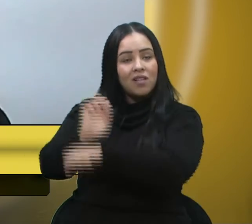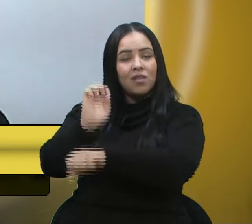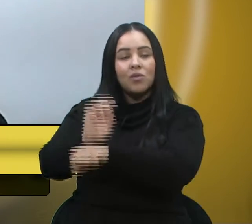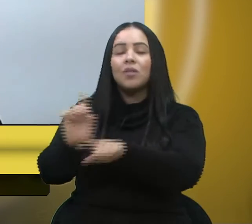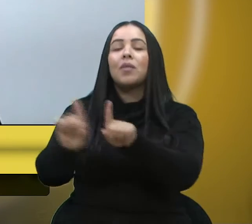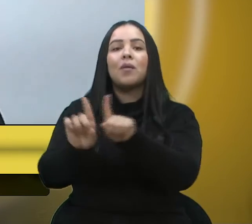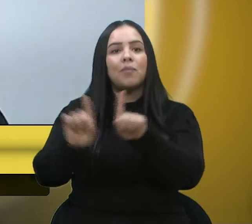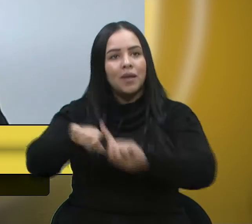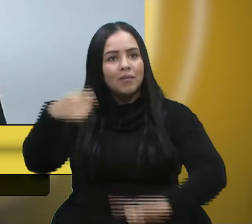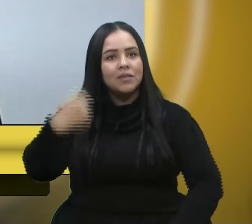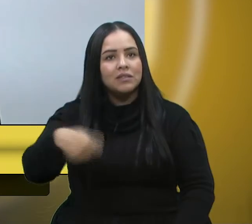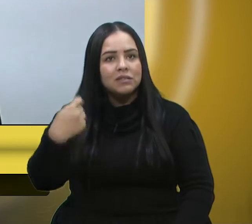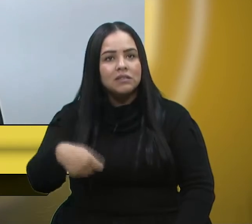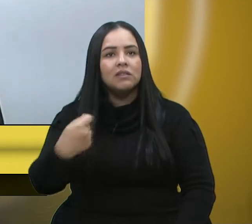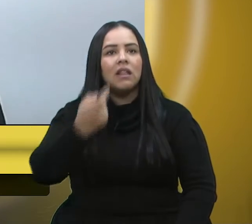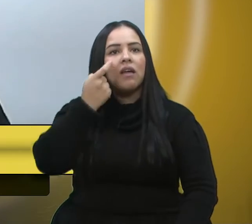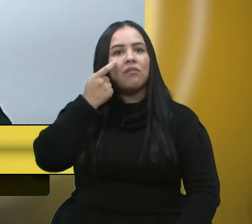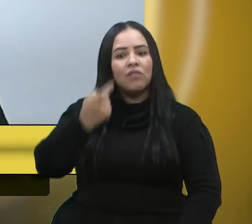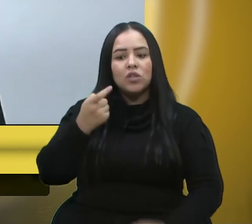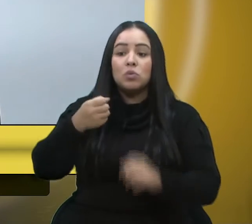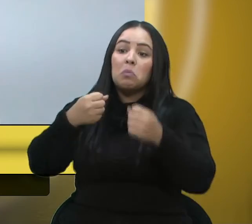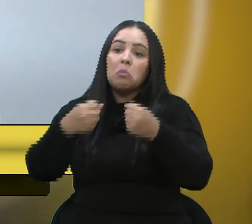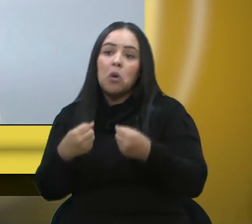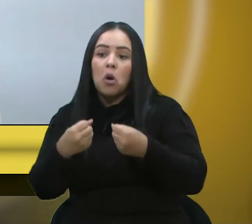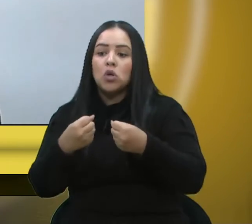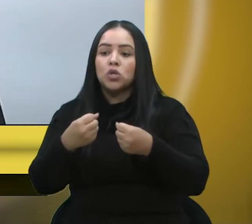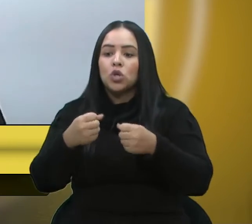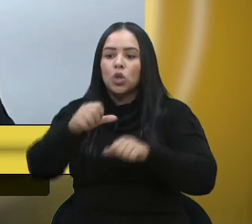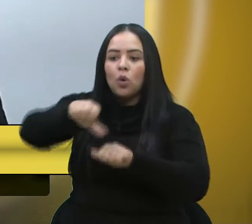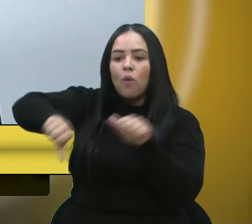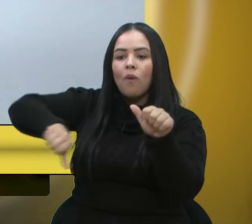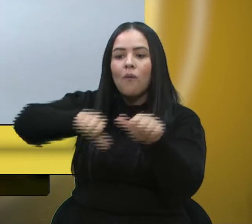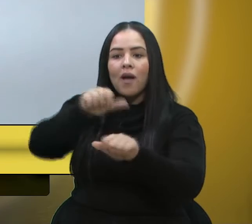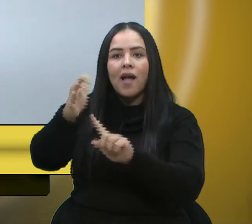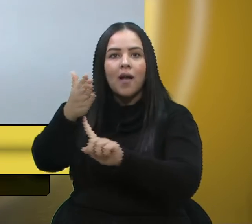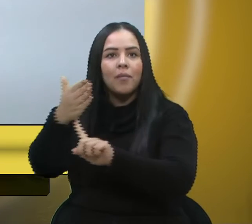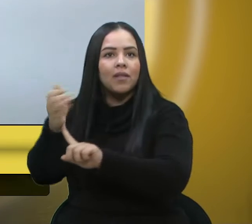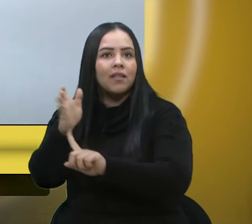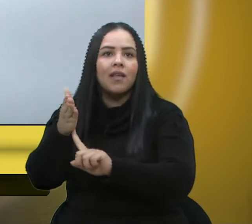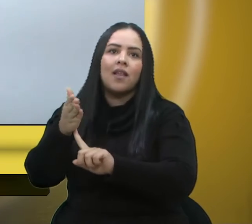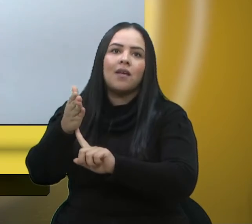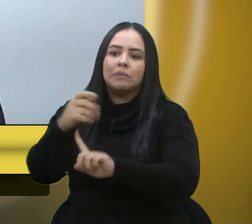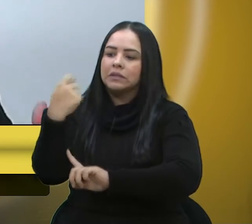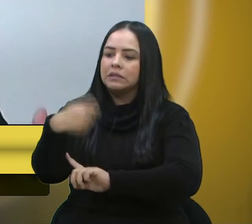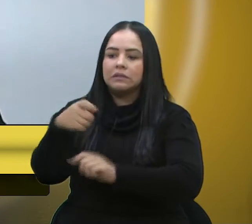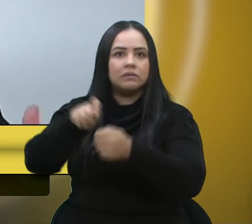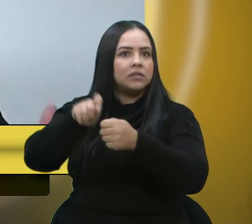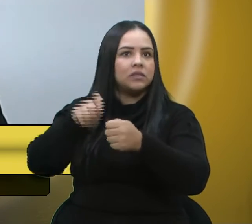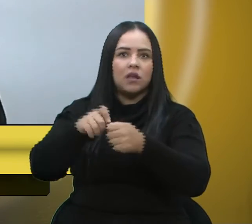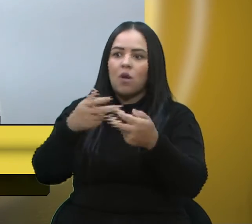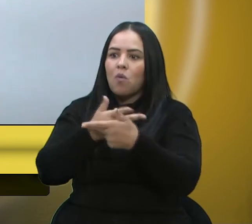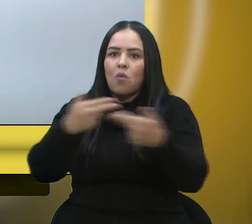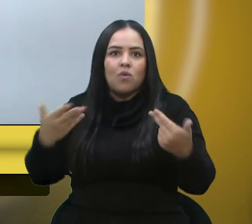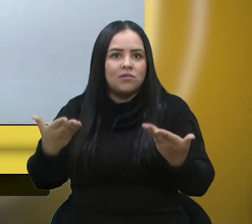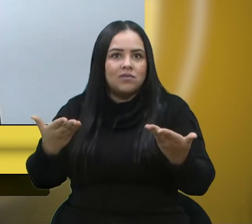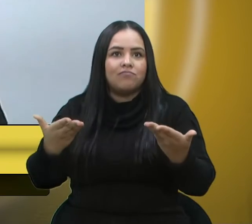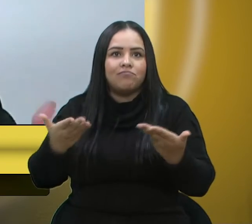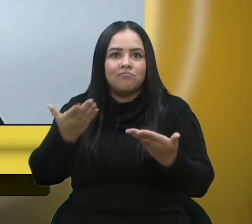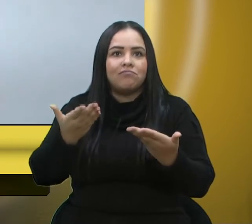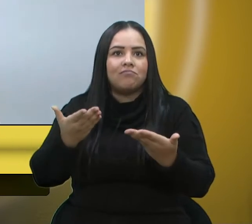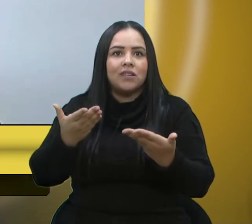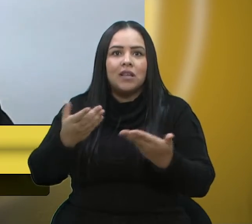nesse momento e ver a possibilidade de mudar a bandeira. Alguma coisa tem que ser feito. Alguma coisa tem que ser feito.